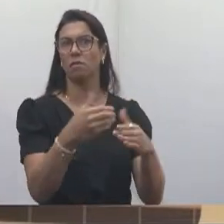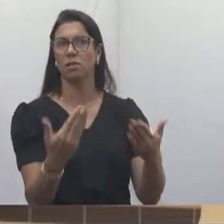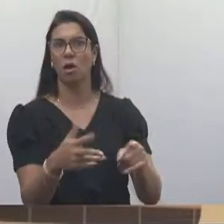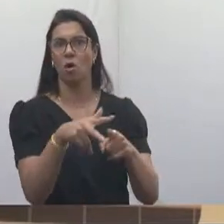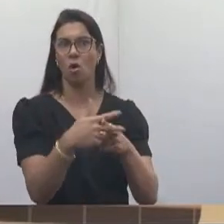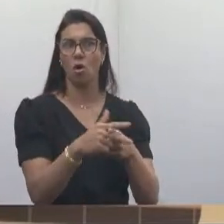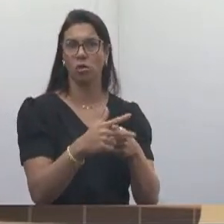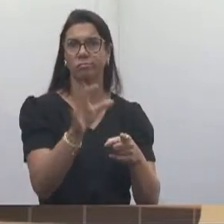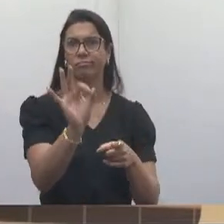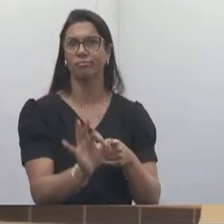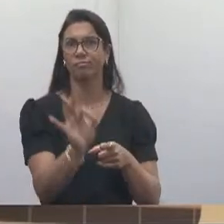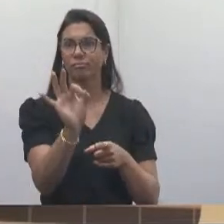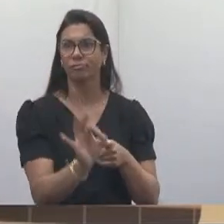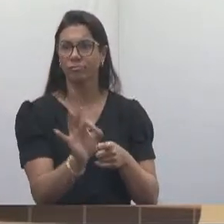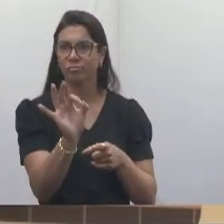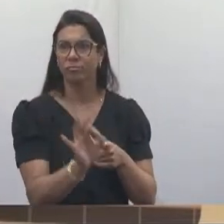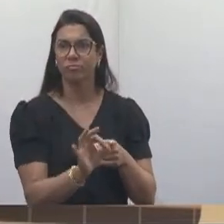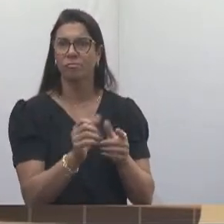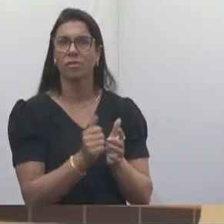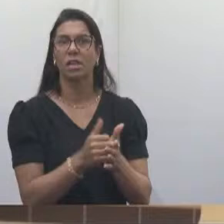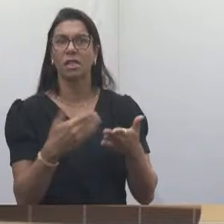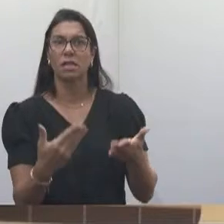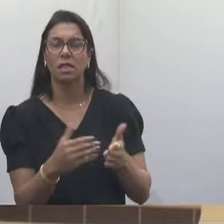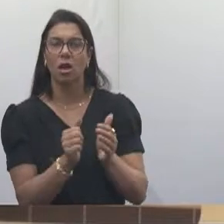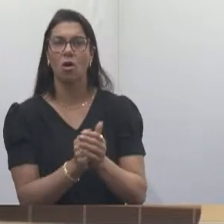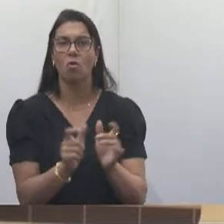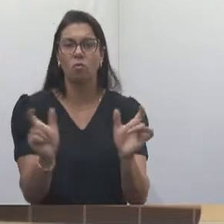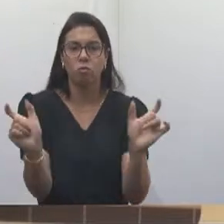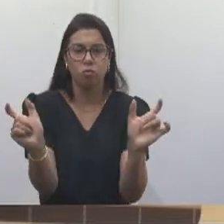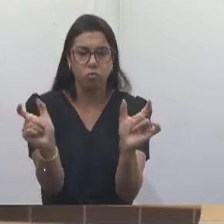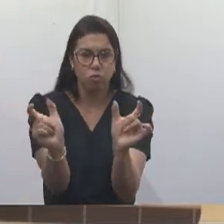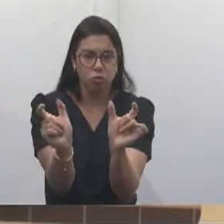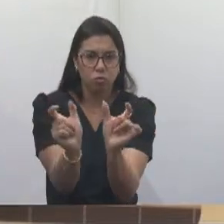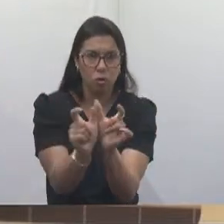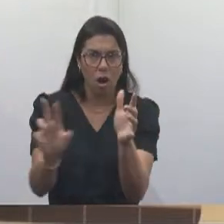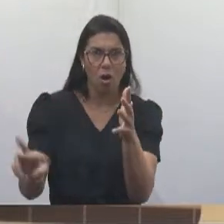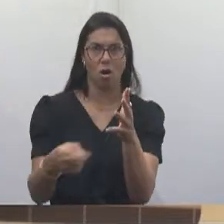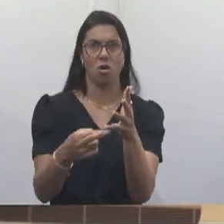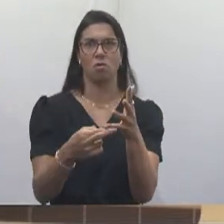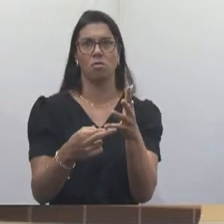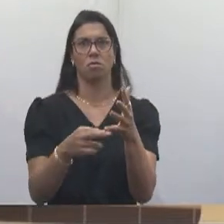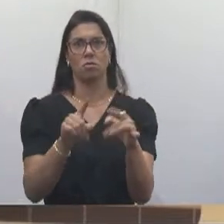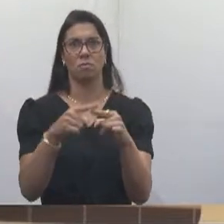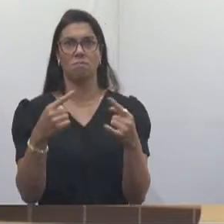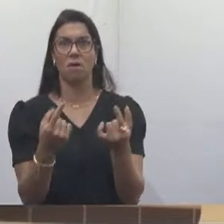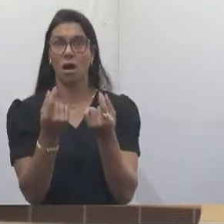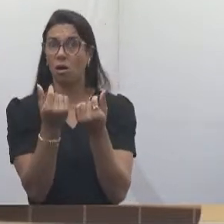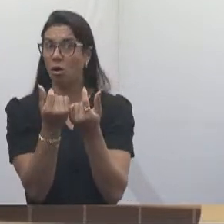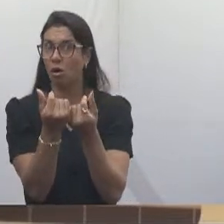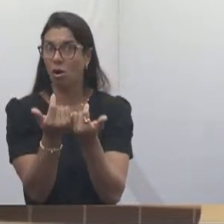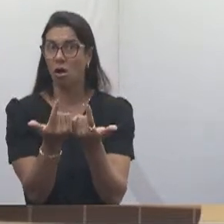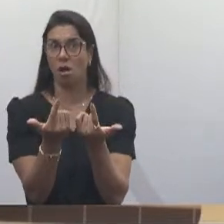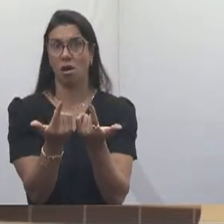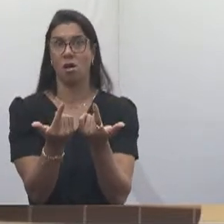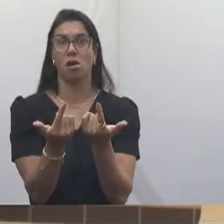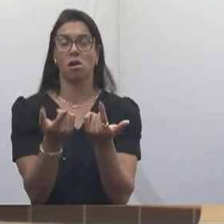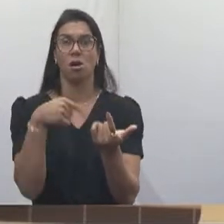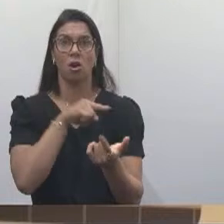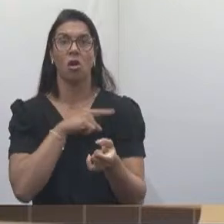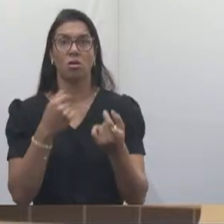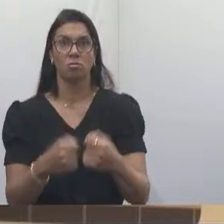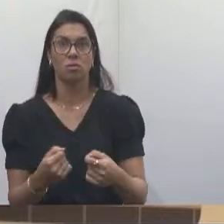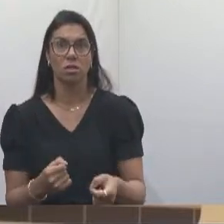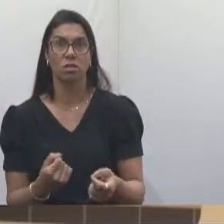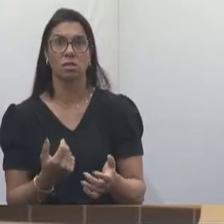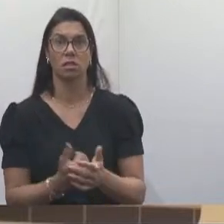acontecendo? Achatamento dos recursos que vem por aluno na rede. E o custo que está aumentando? E a remuneração de